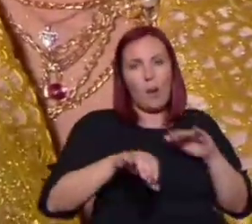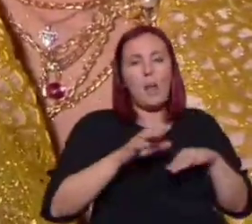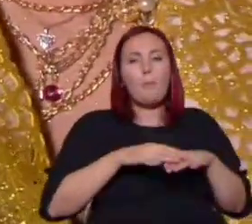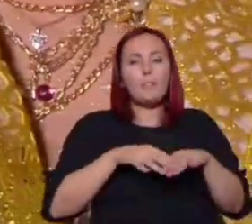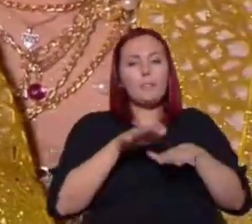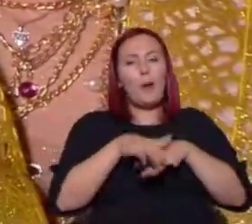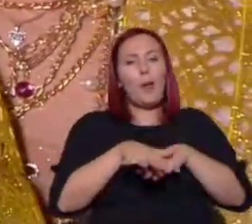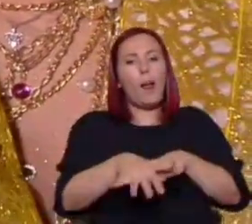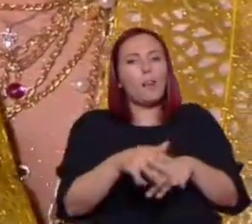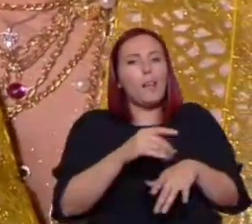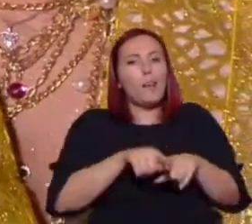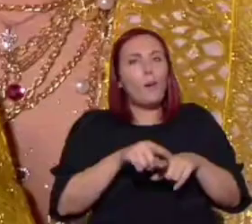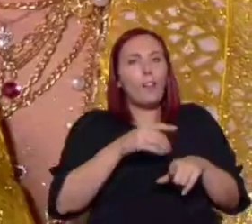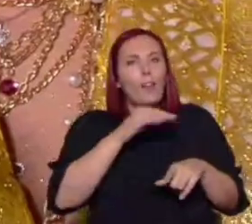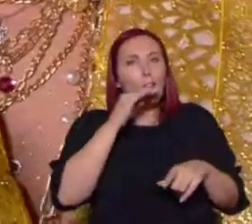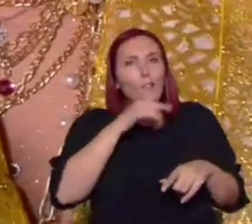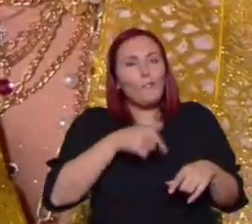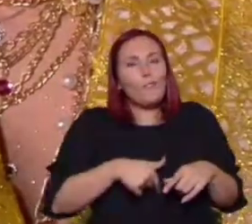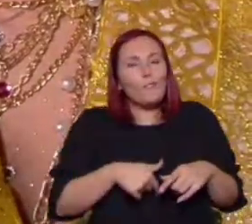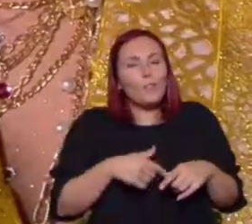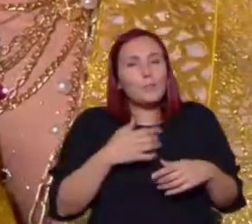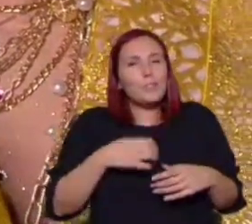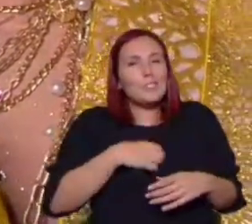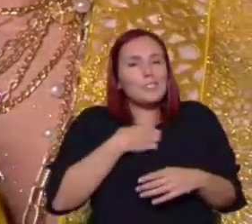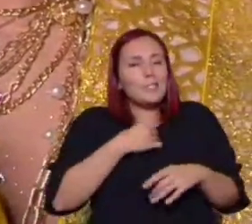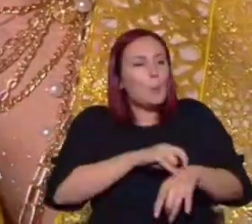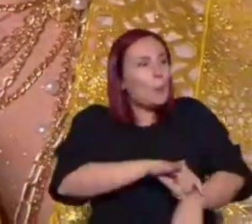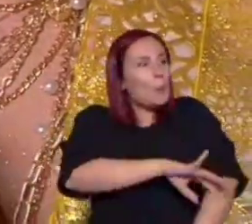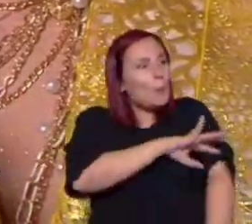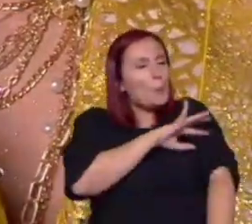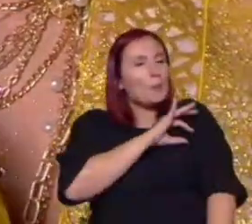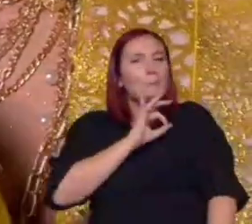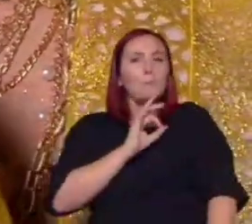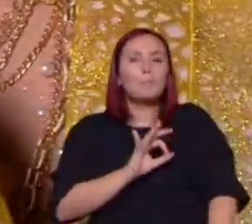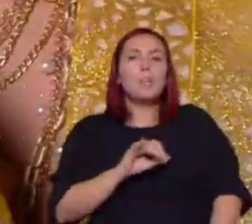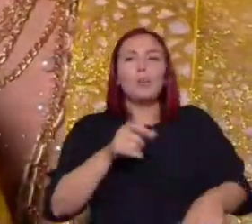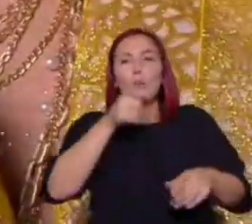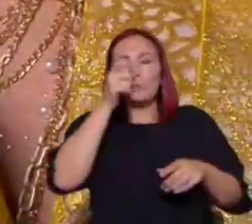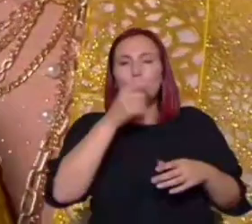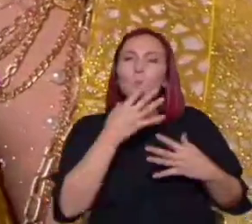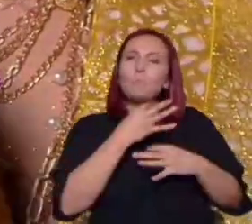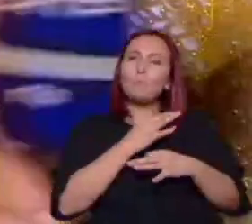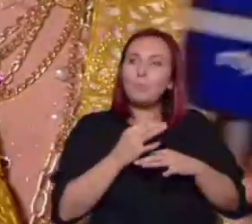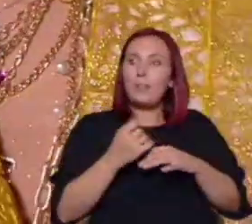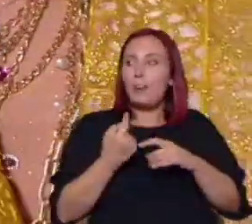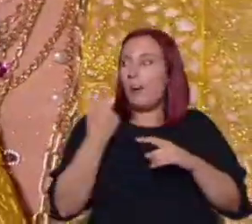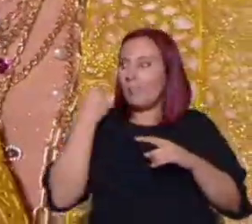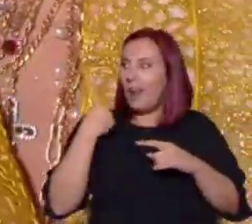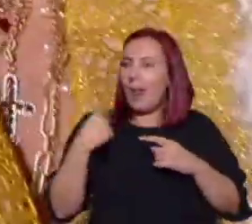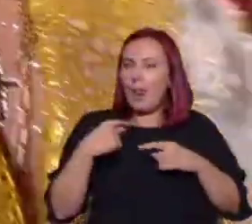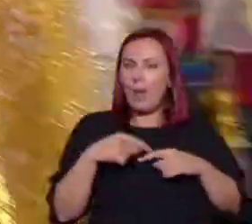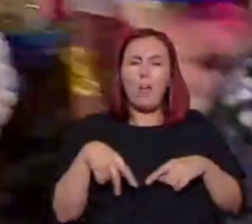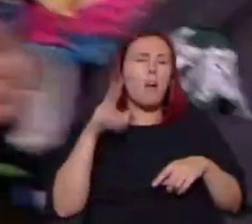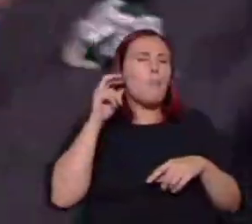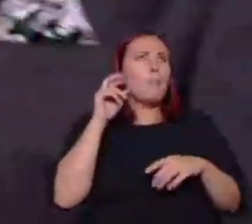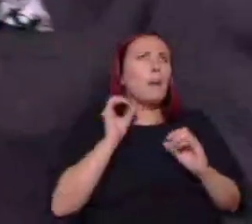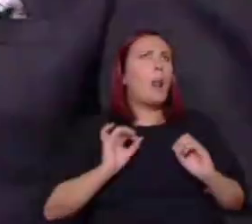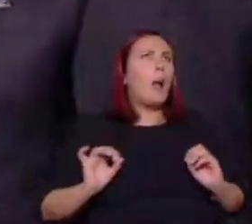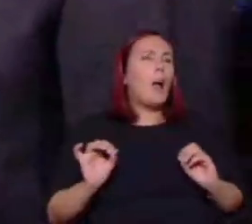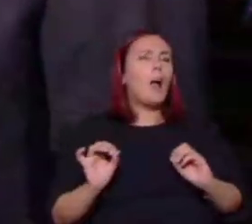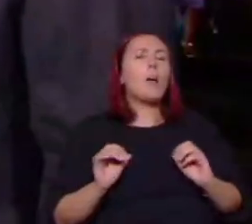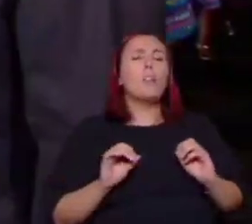na barriga, pá, é um orgulho estar aqui a representar a Penha de França, com estes marchantes maravilhosos que eu tenho aqui atrás de mim. Não estou a ouvir ninguém.